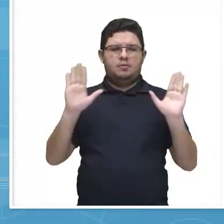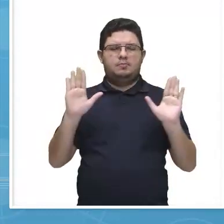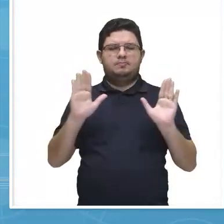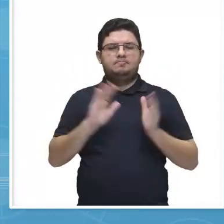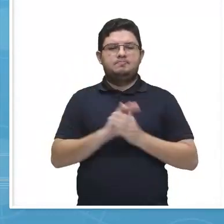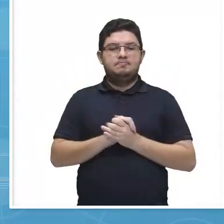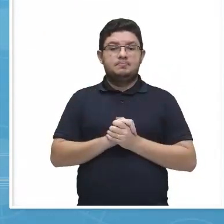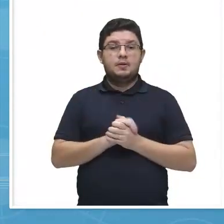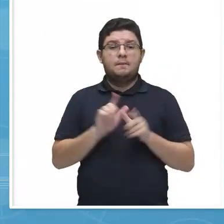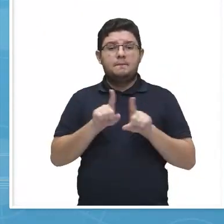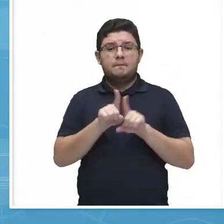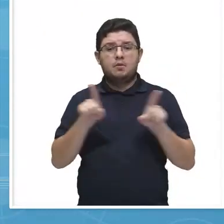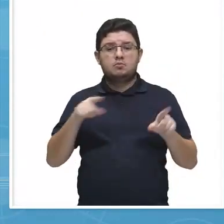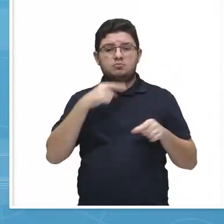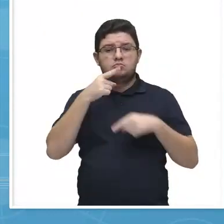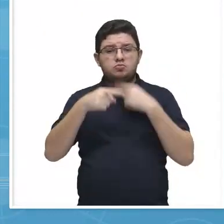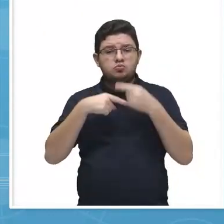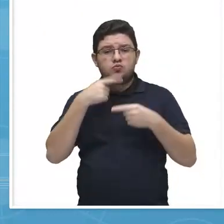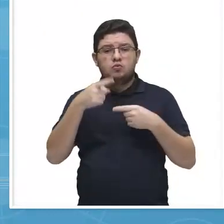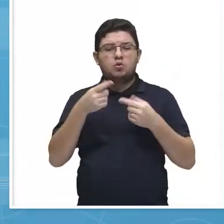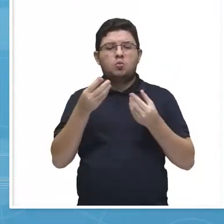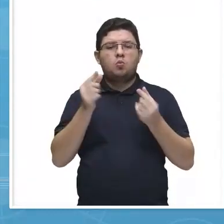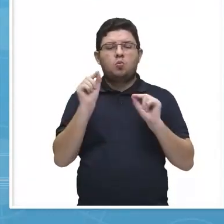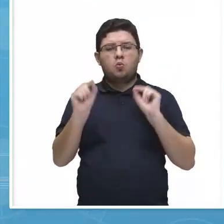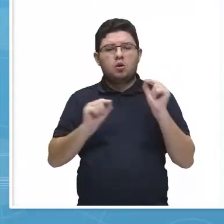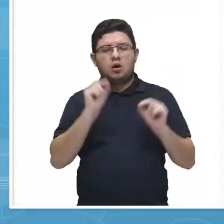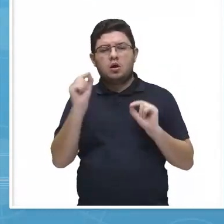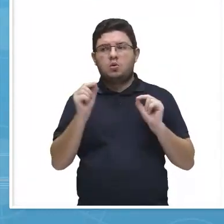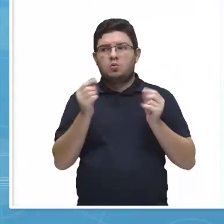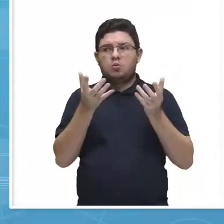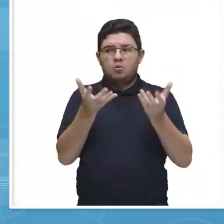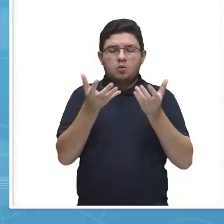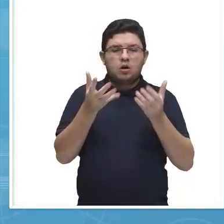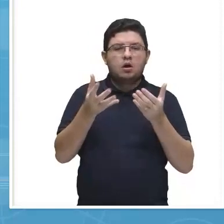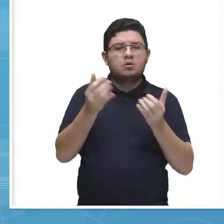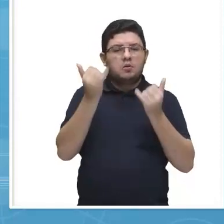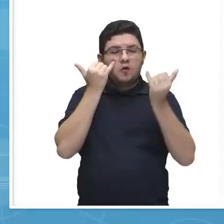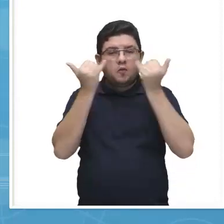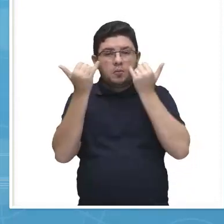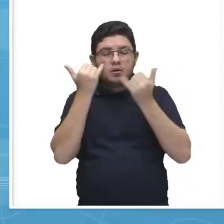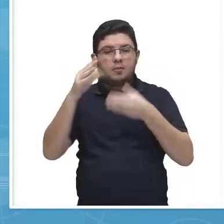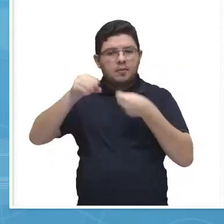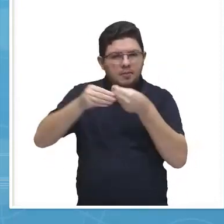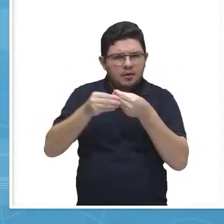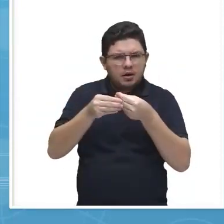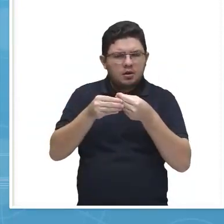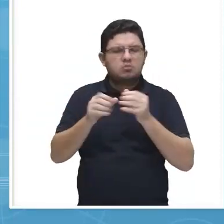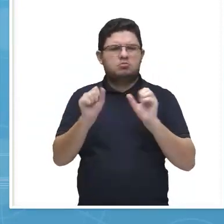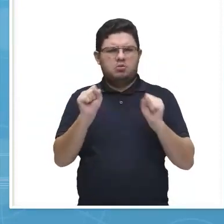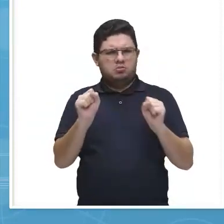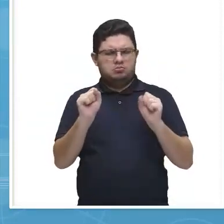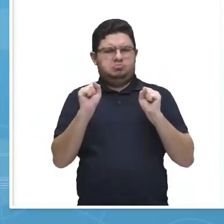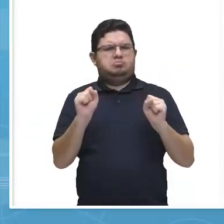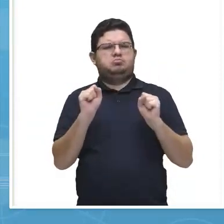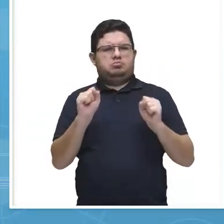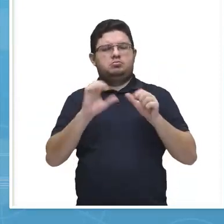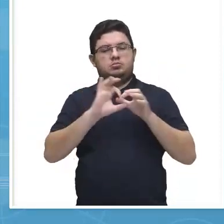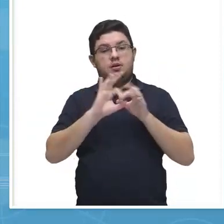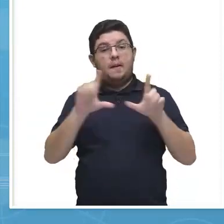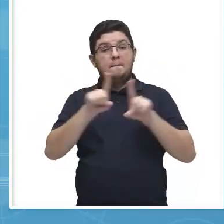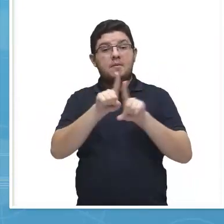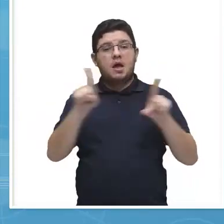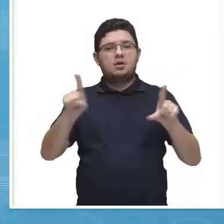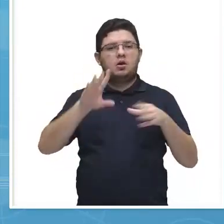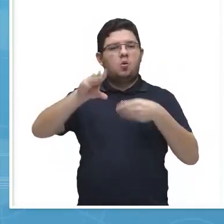Mas, professores, se eu quiser acrescentar alguma informação, posso? Pode. Mas aí não é o complemento do